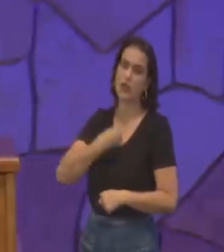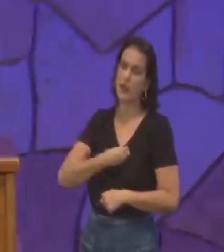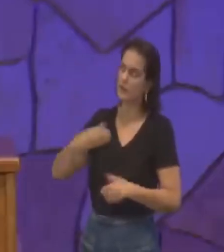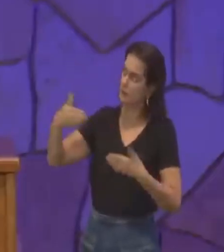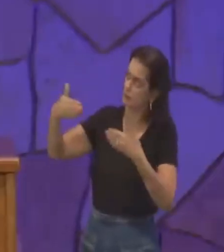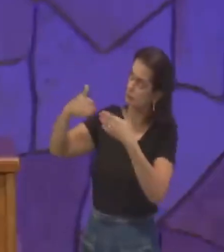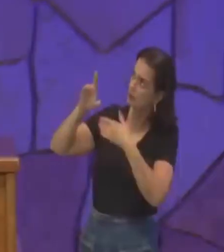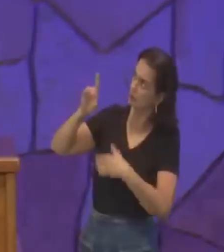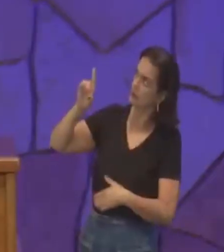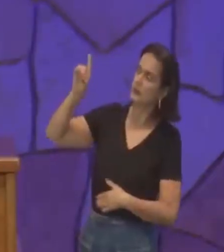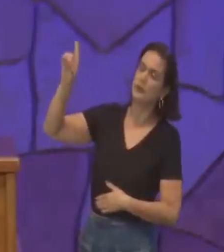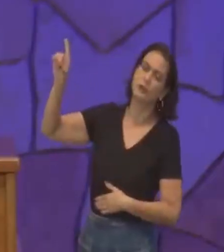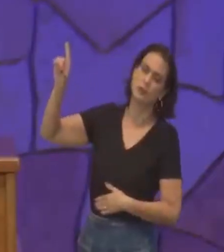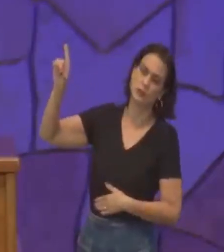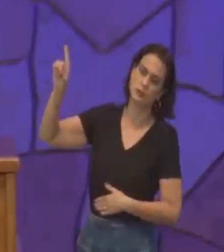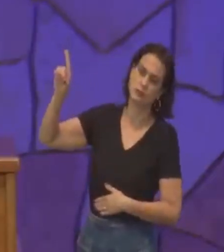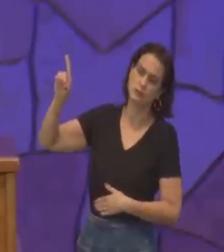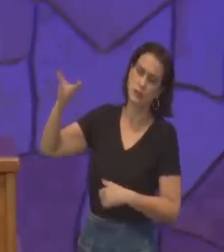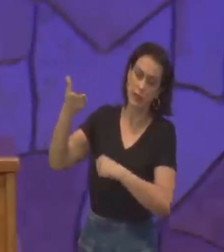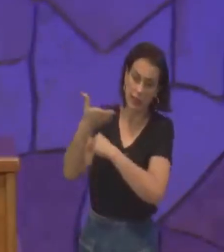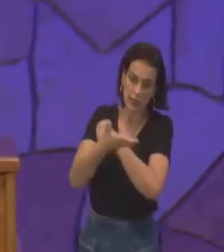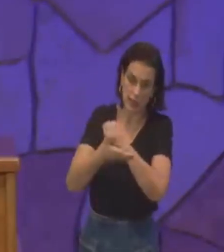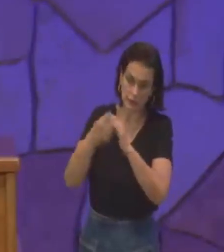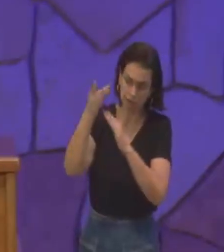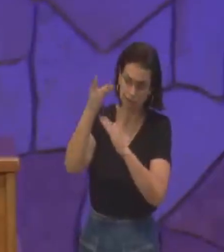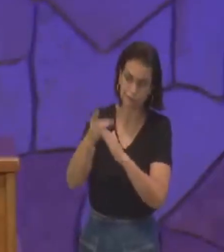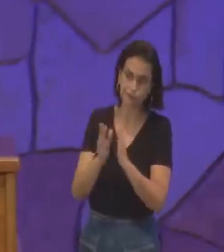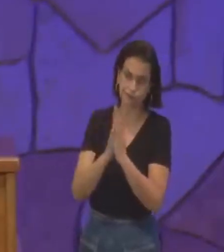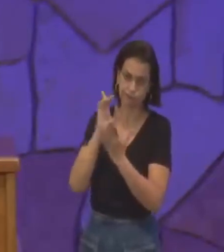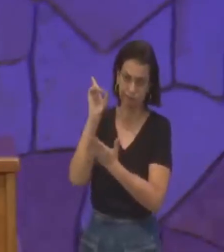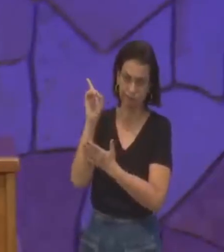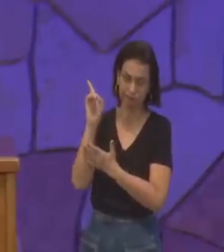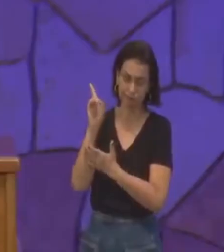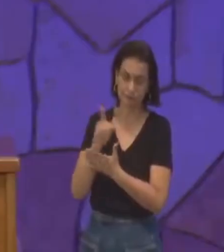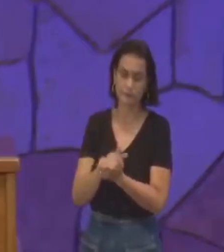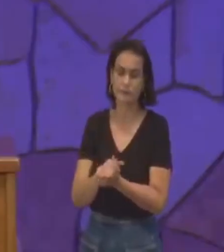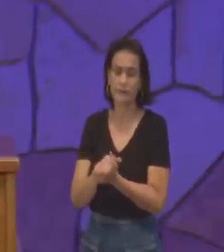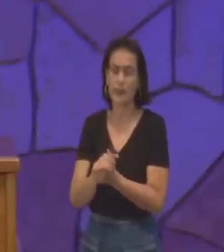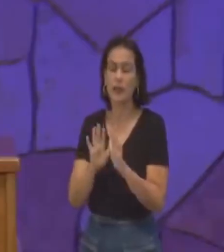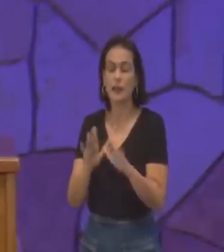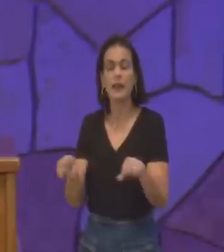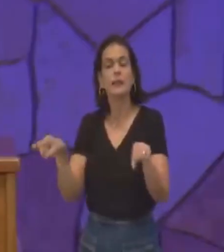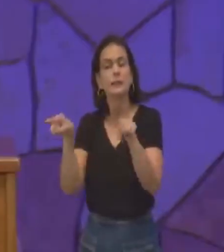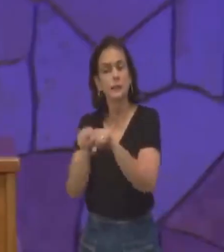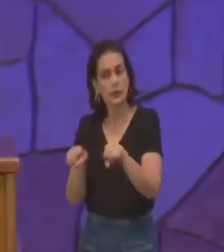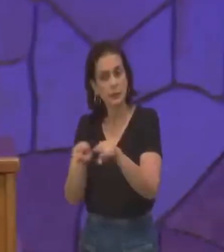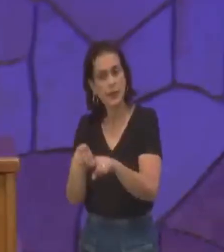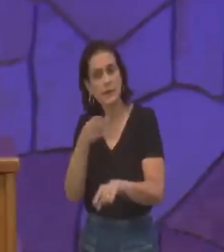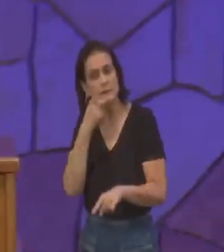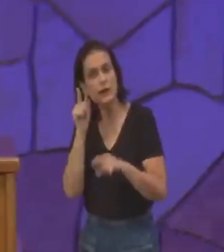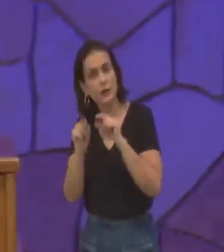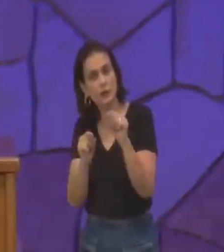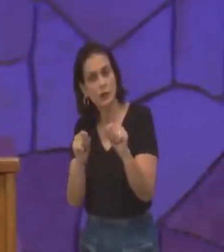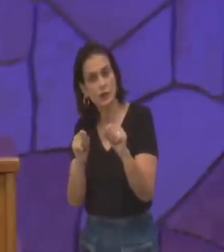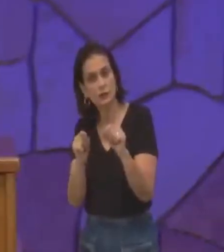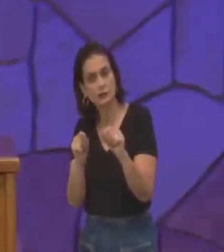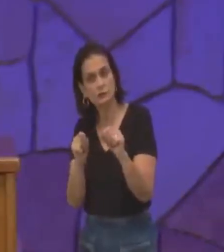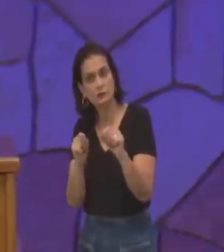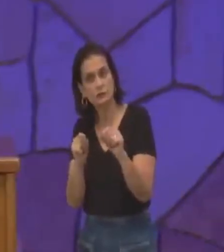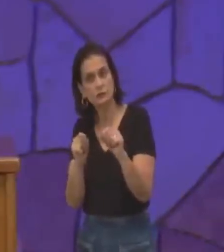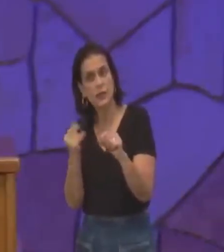Deus, ensinar os preceitos da palavra de Deus. Mas ela também nos diz que, além de ser útil para o ensino, ela pode também ser